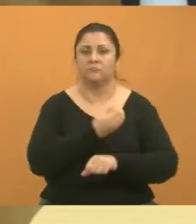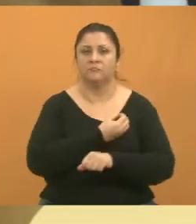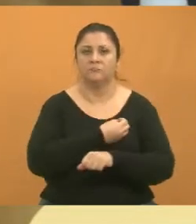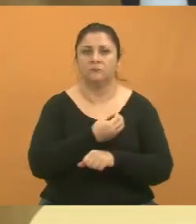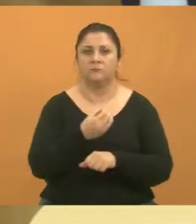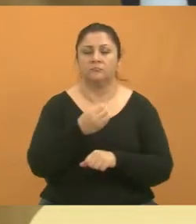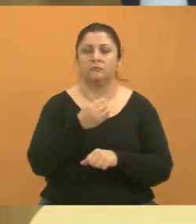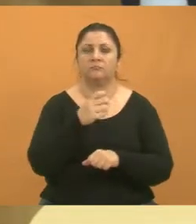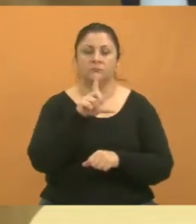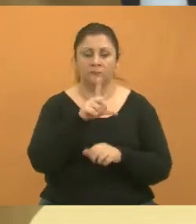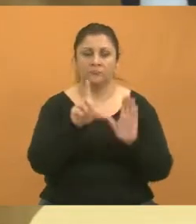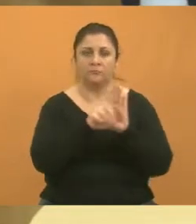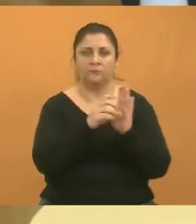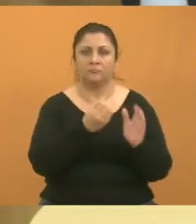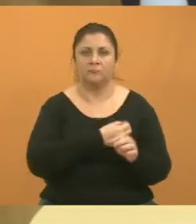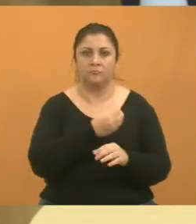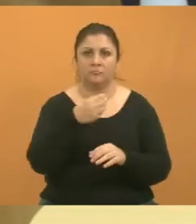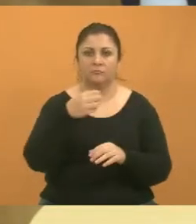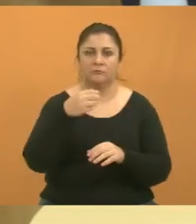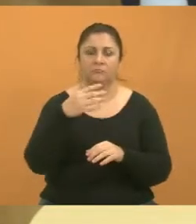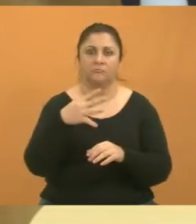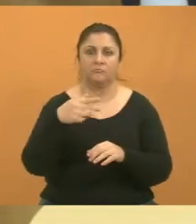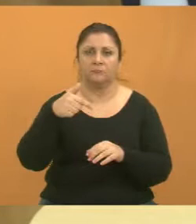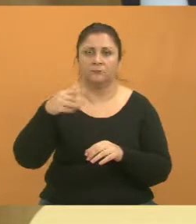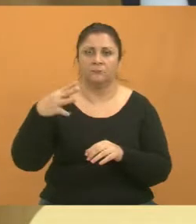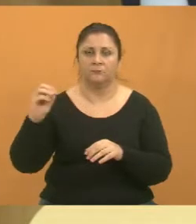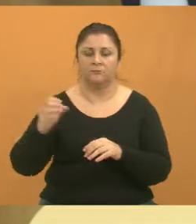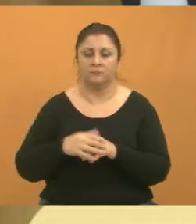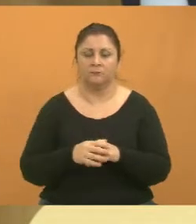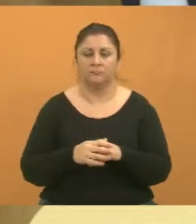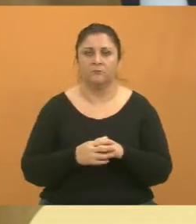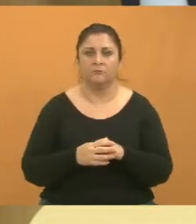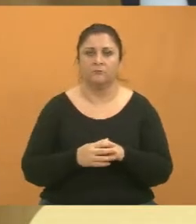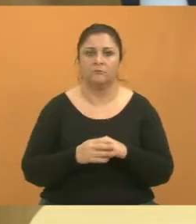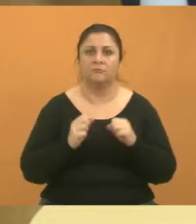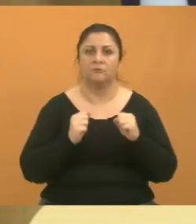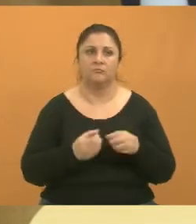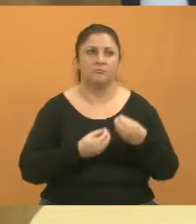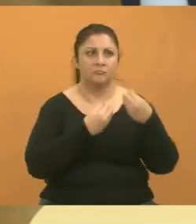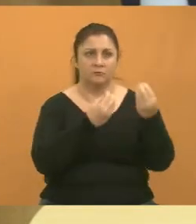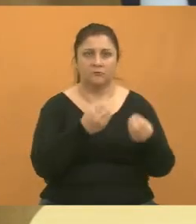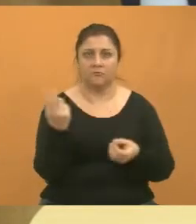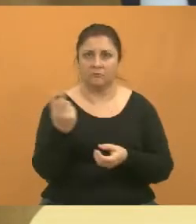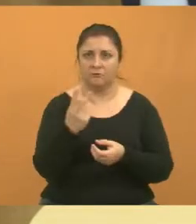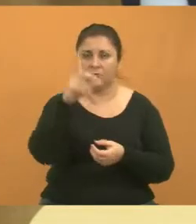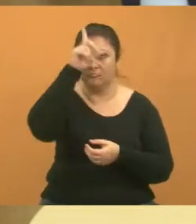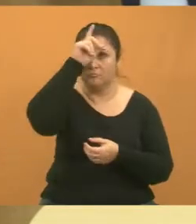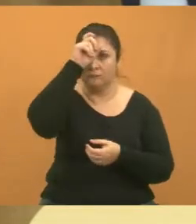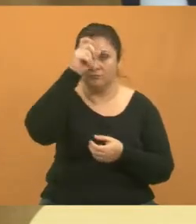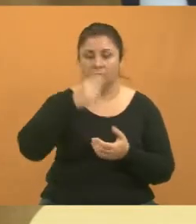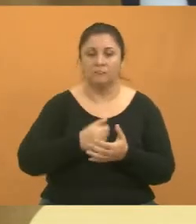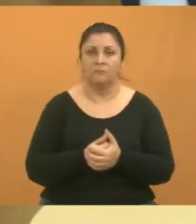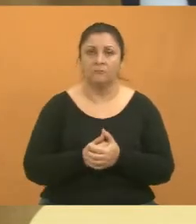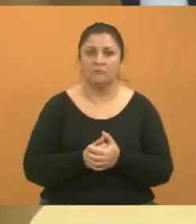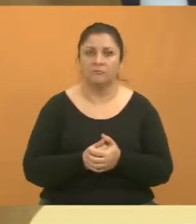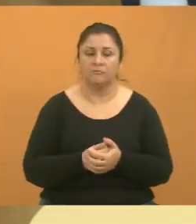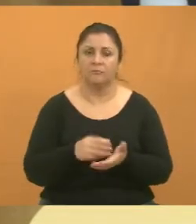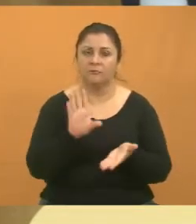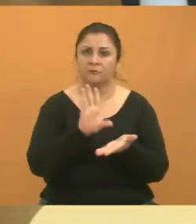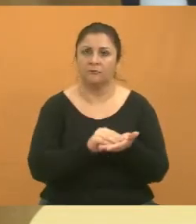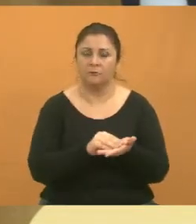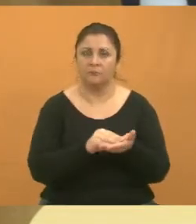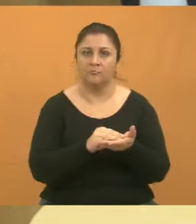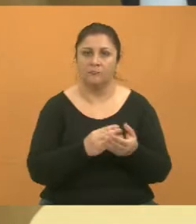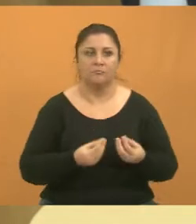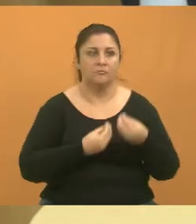4.740, dispondo sobre doações à Santa Casa de Misericórdia de Jacareí e ao Hospital São Francisco de Assis e inclui nas doações